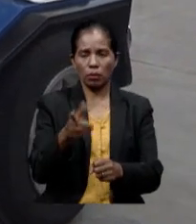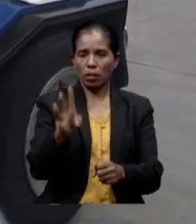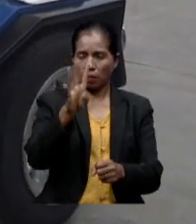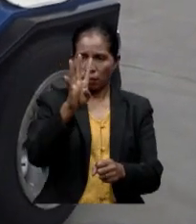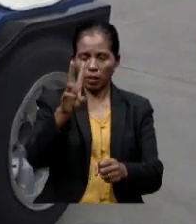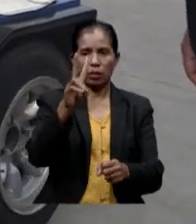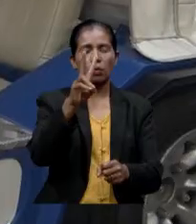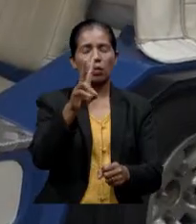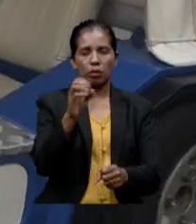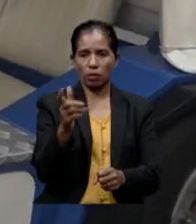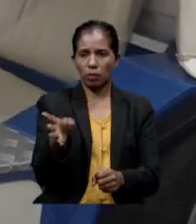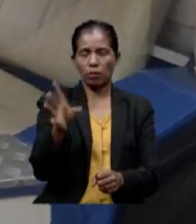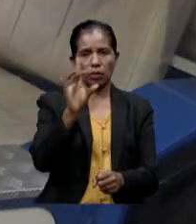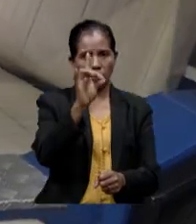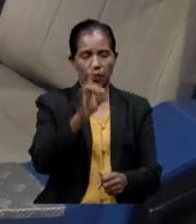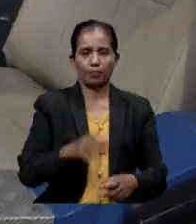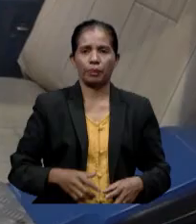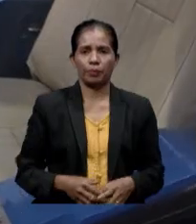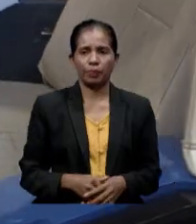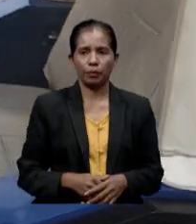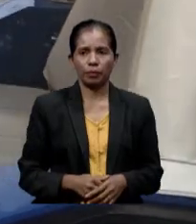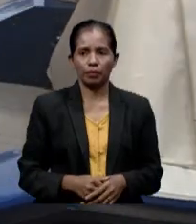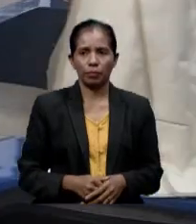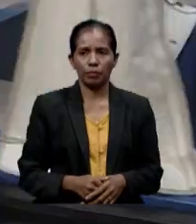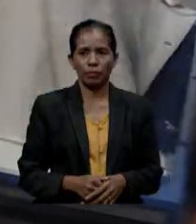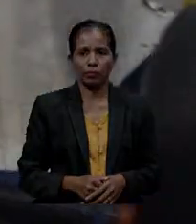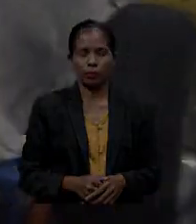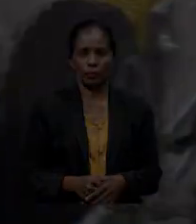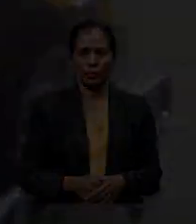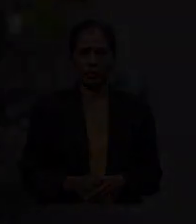Totinan Rihunrua Ruanulu Resinhualo, Celina Lopes, Agostino da Costa, Diemen.